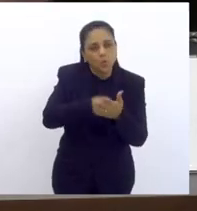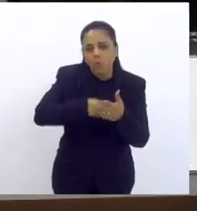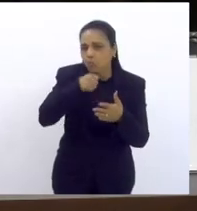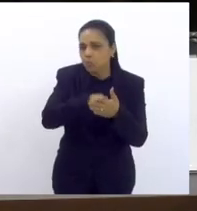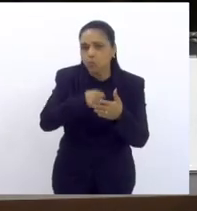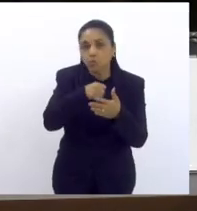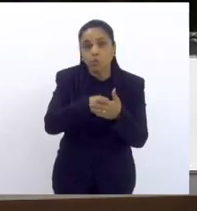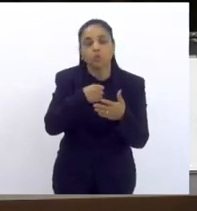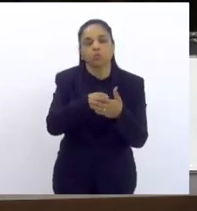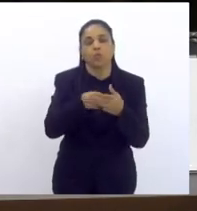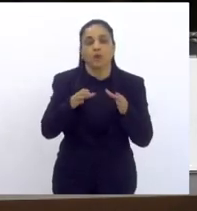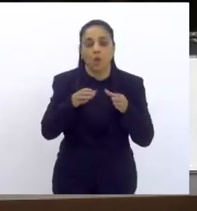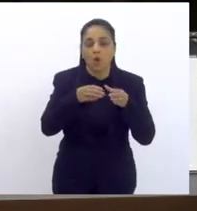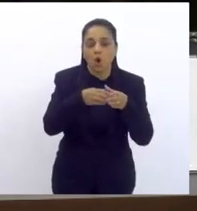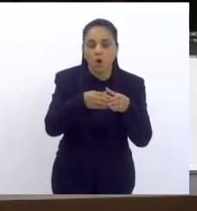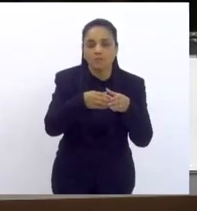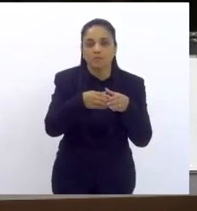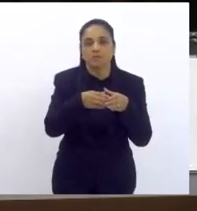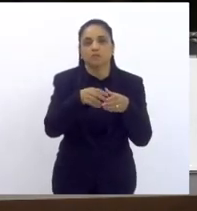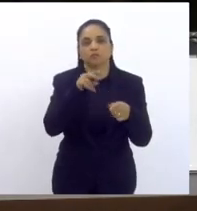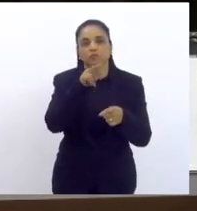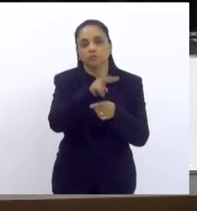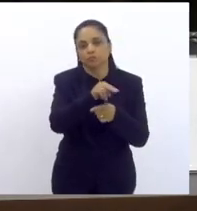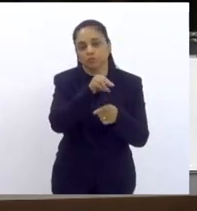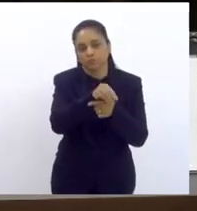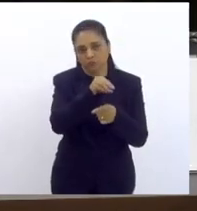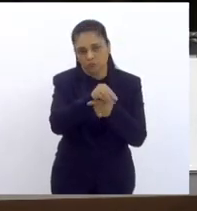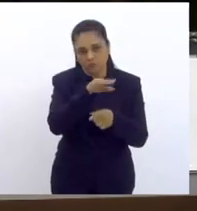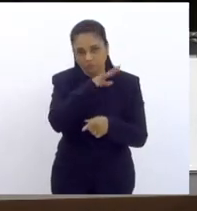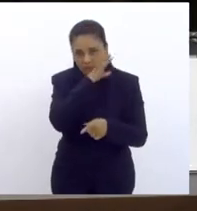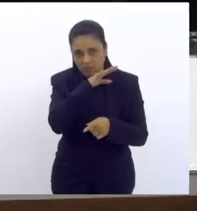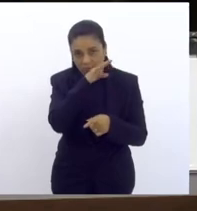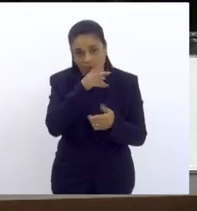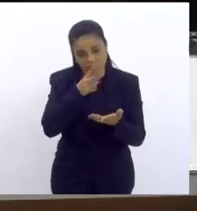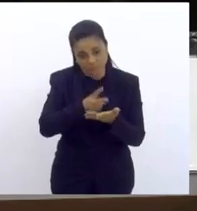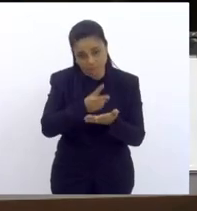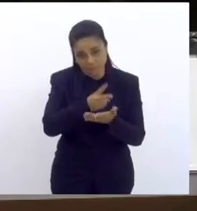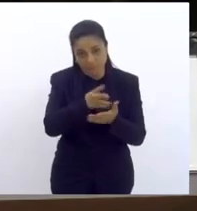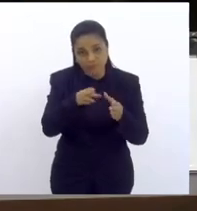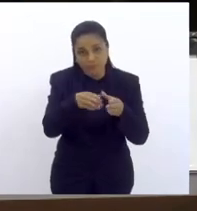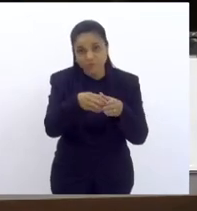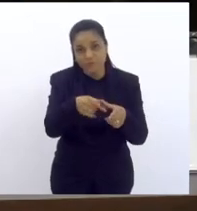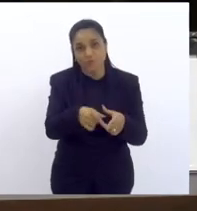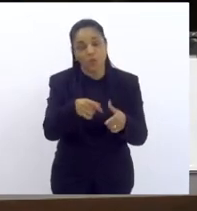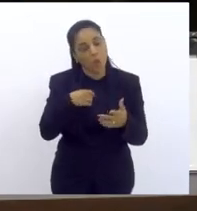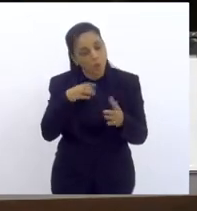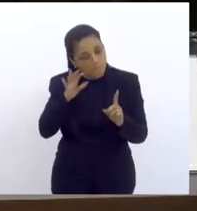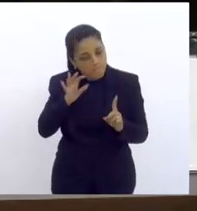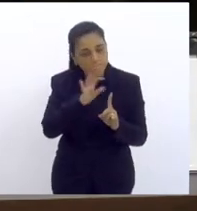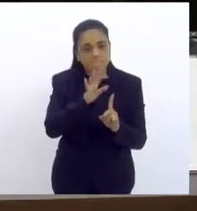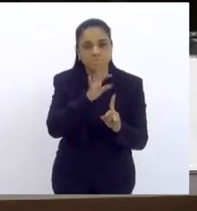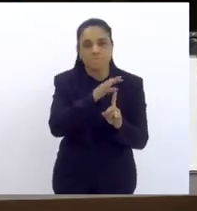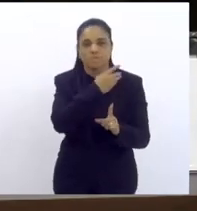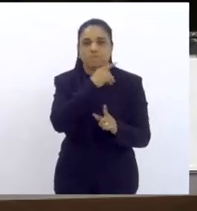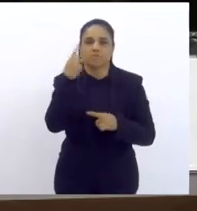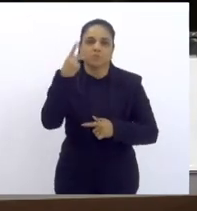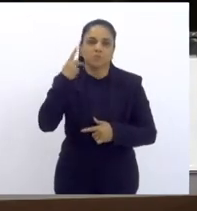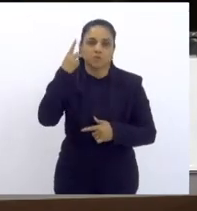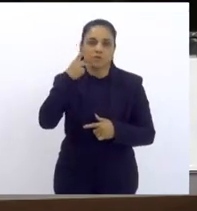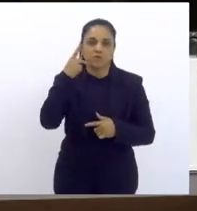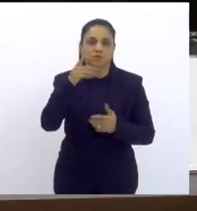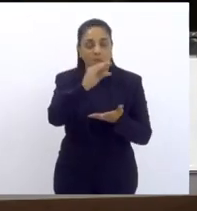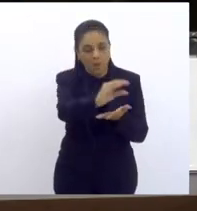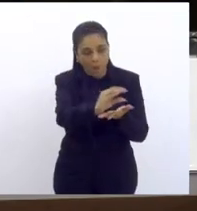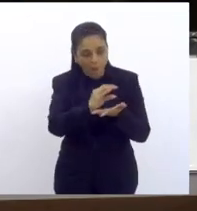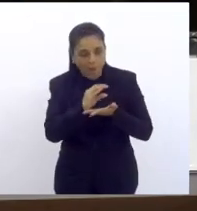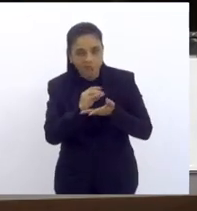alerj tem essa comissão em caráter permanente e é isso a gente tem que fazer pressão política para que o orçamento